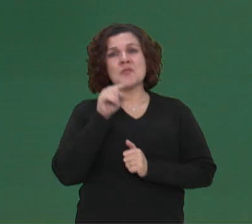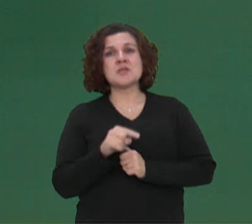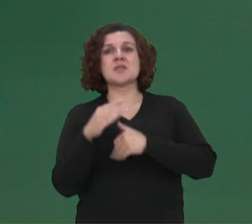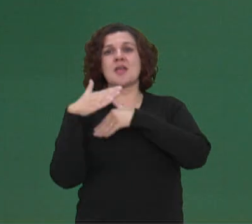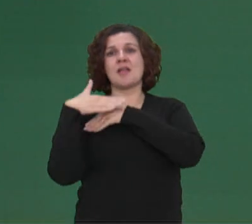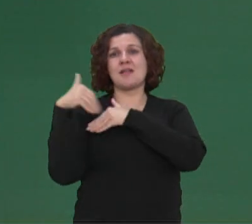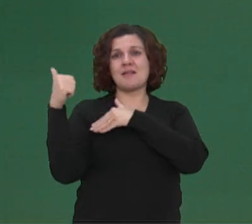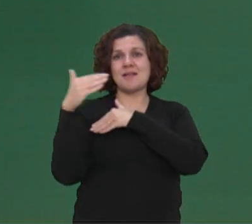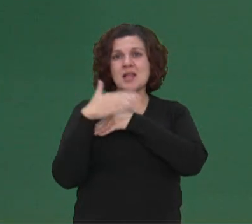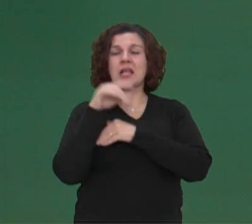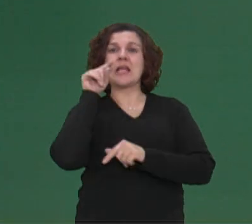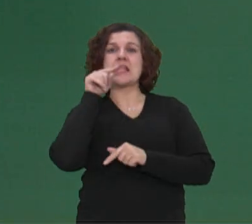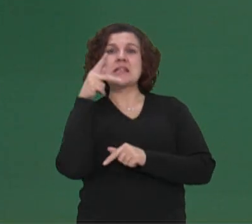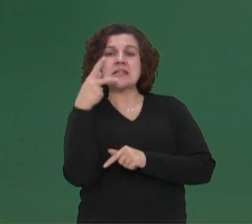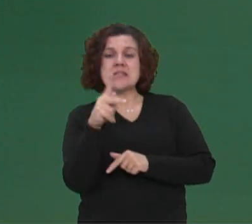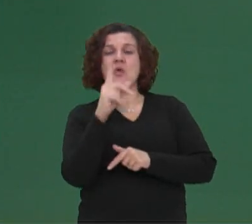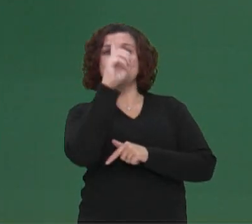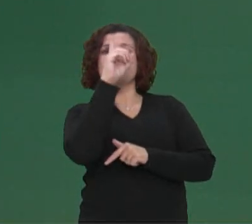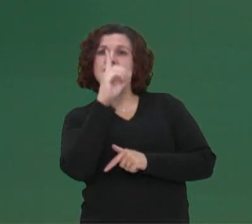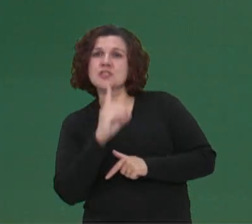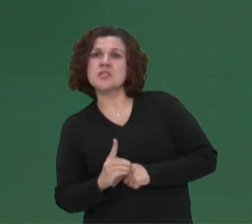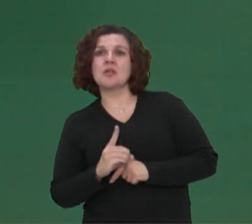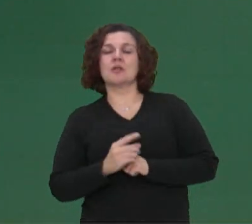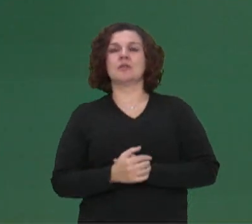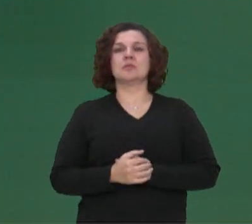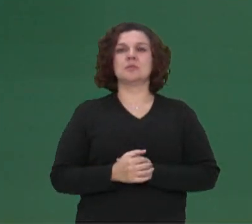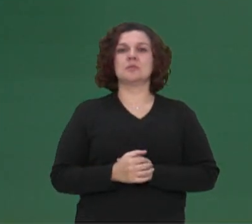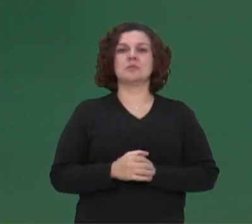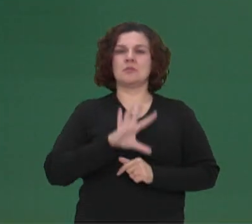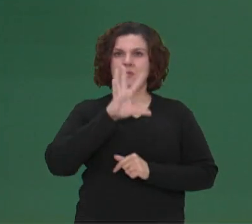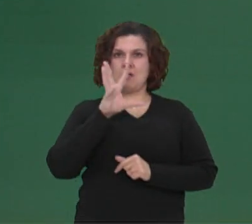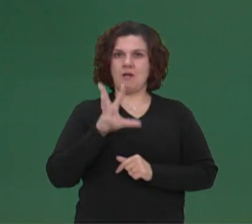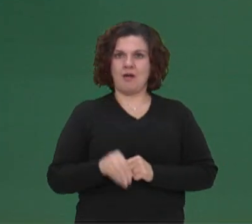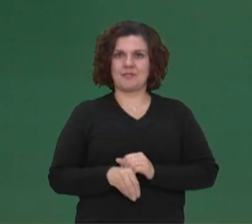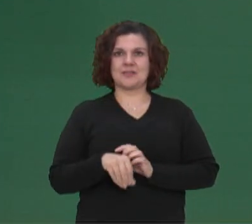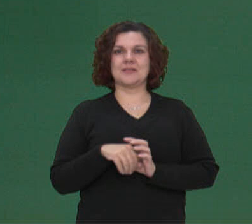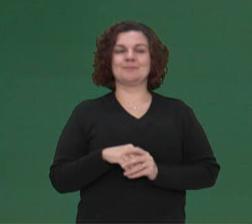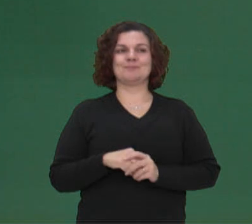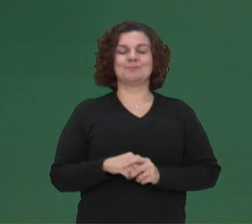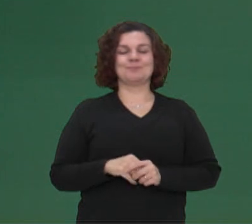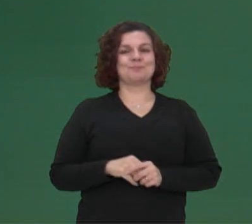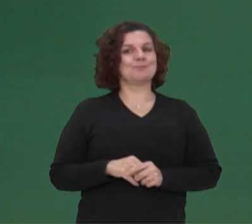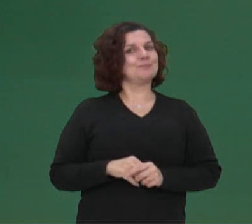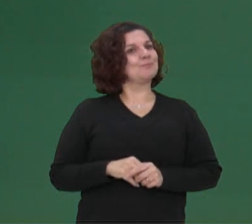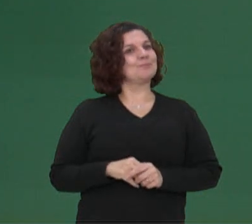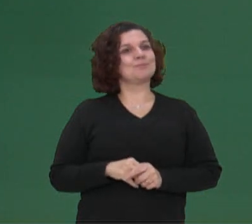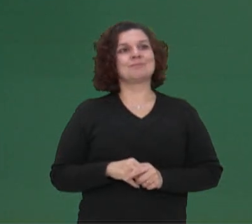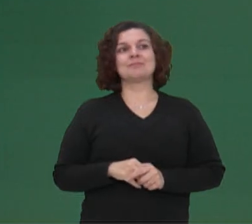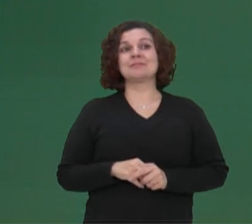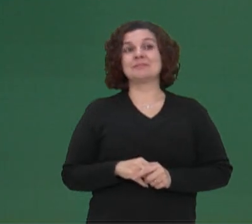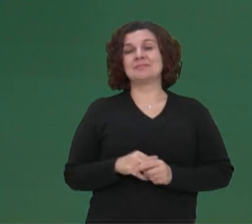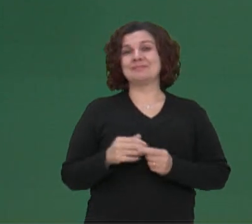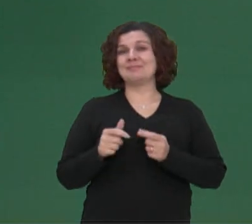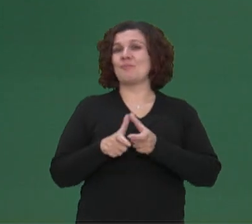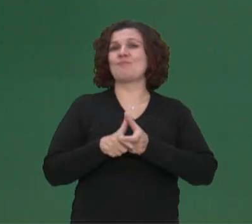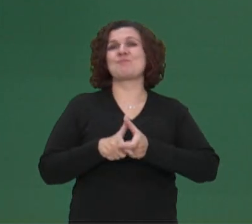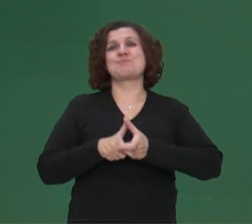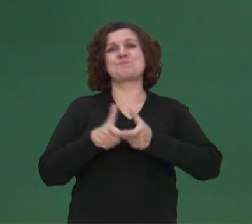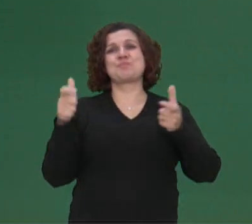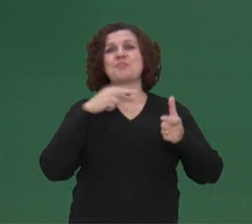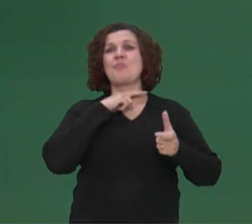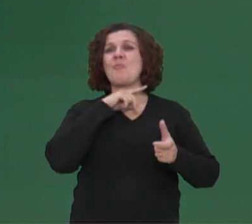querido, esse é o teu direito. Mas na África, como na África muitas mortes,